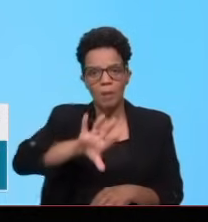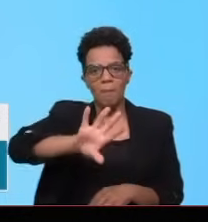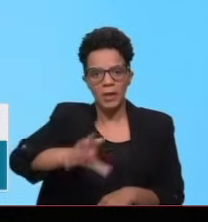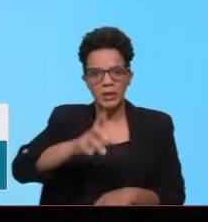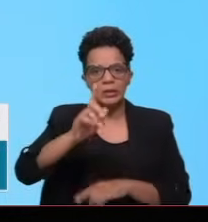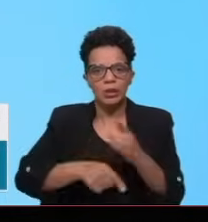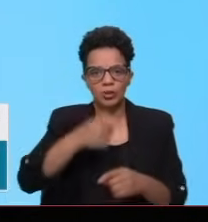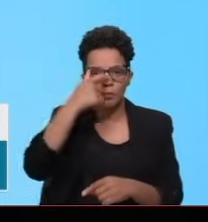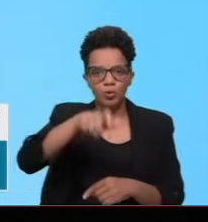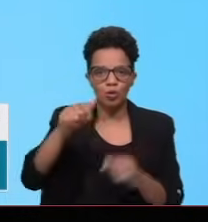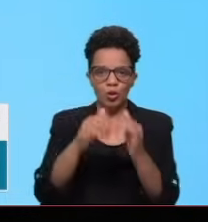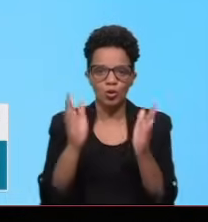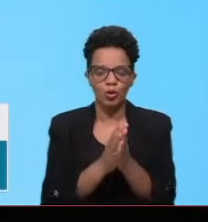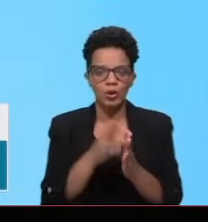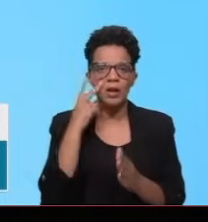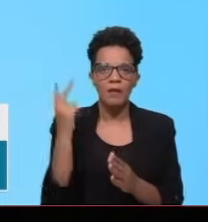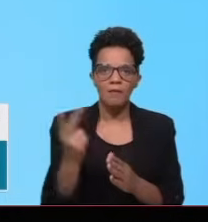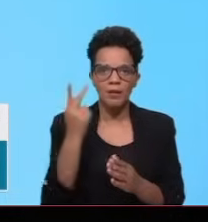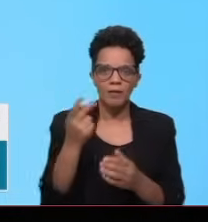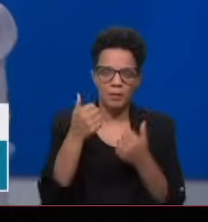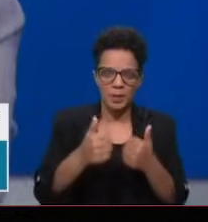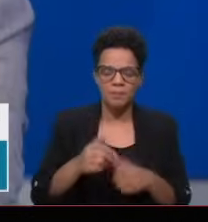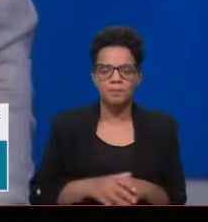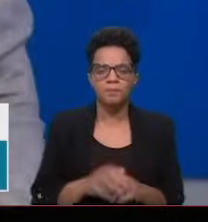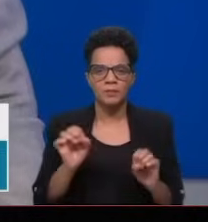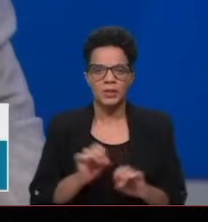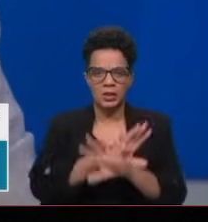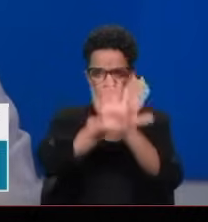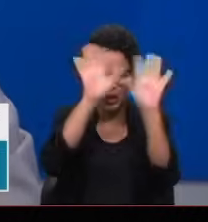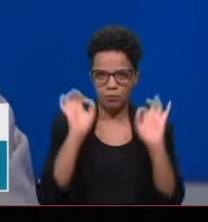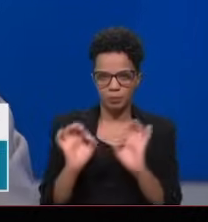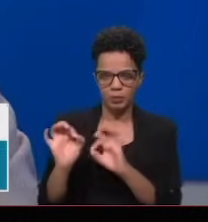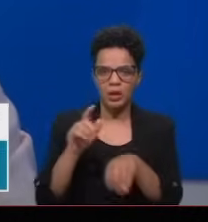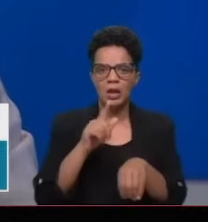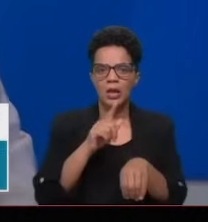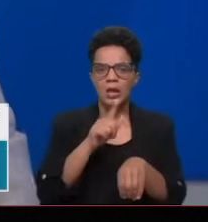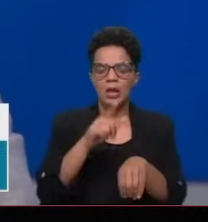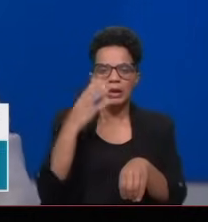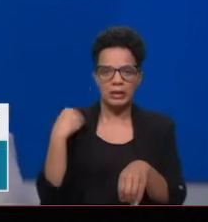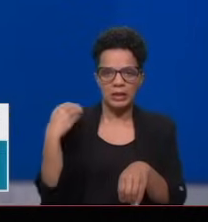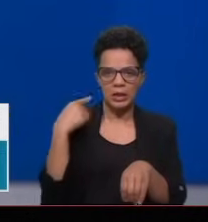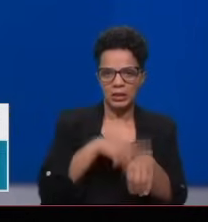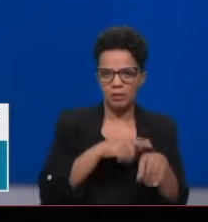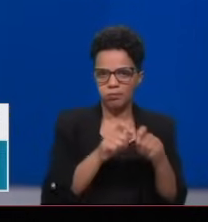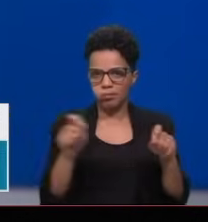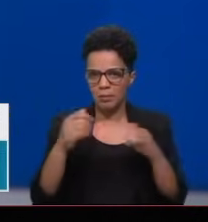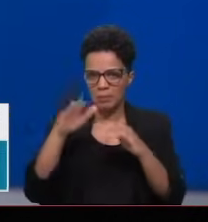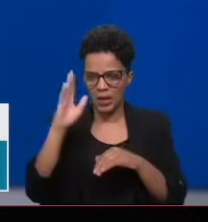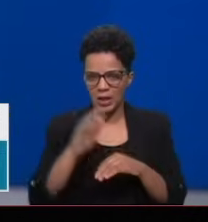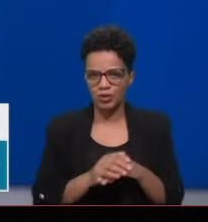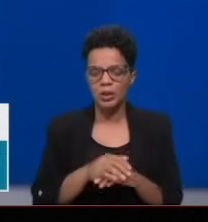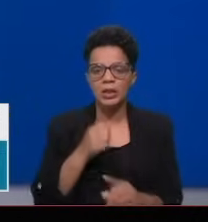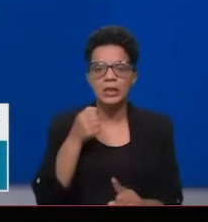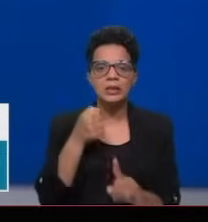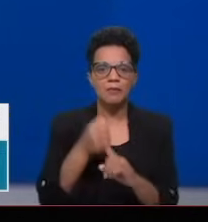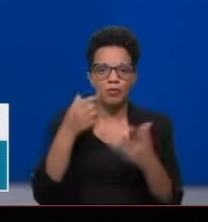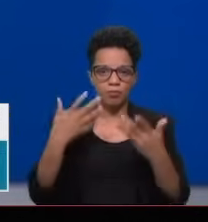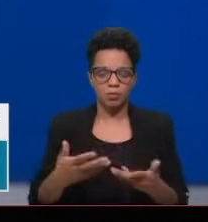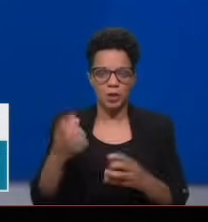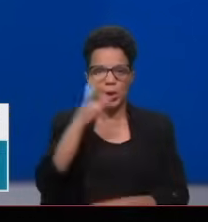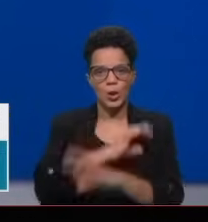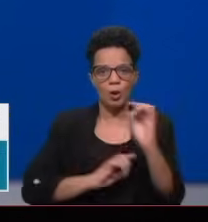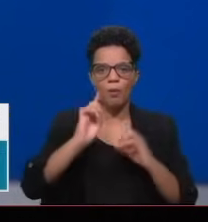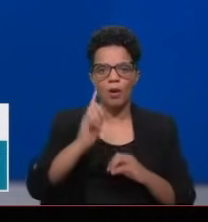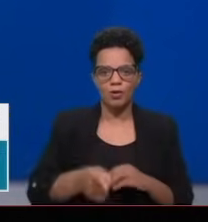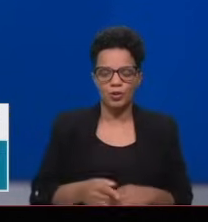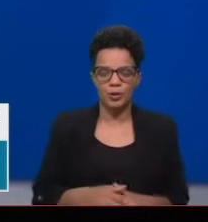todas as pessoas vivem eu Creia ficaram Claros os vossos pontos de vista a Catarina levea alguma vantagem de tempo peço desculpa para avançarmos outro dos Desafios imediatos da Europa resulta